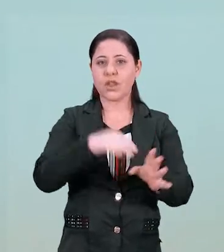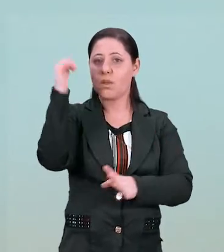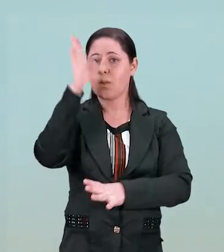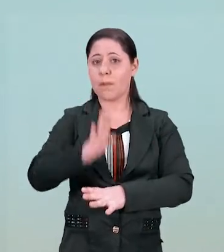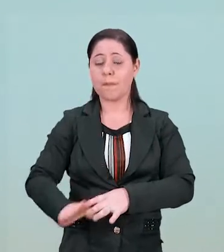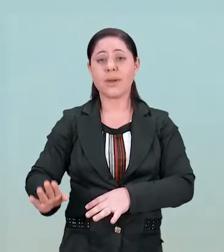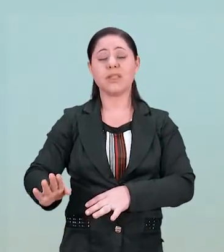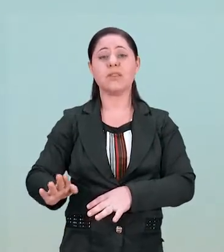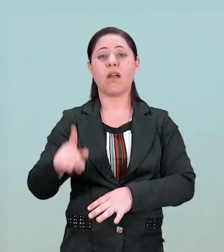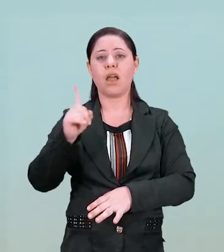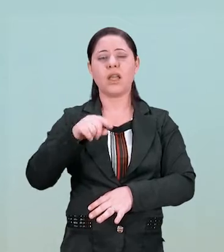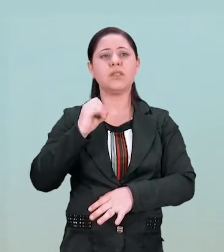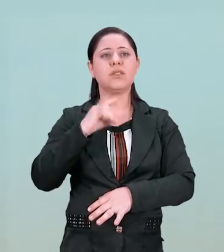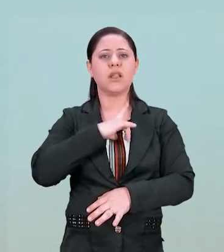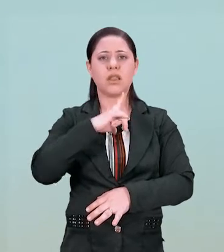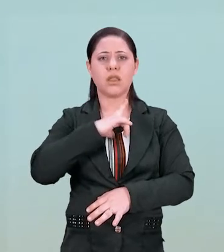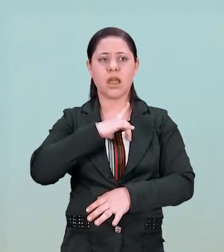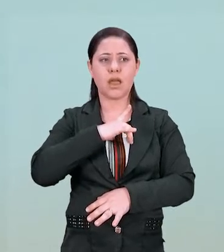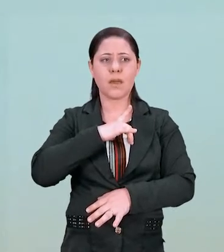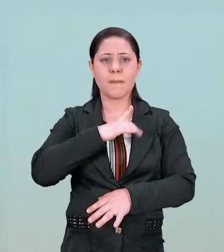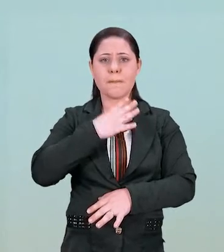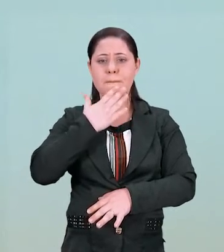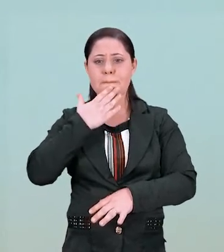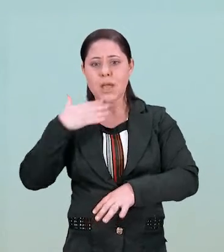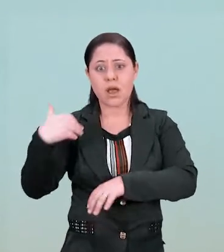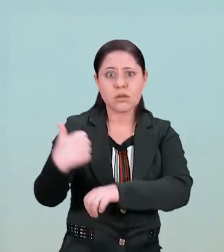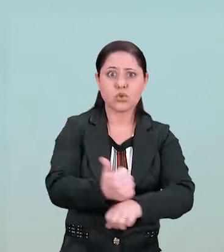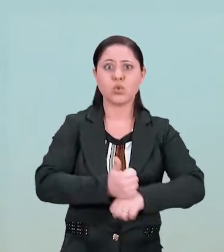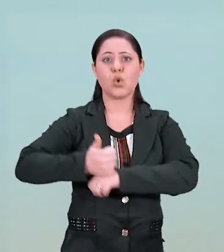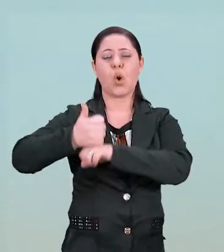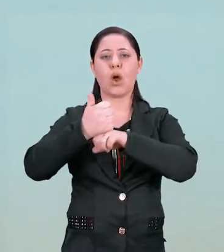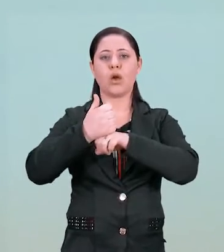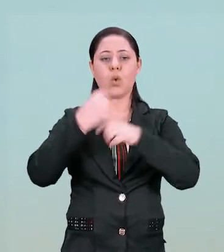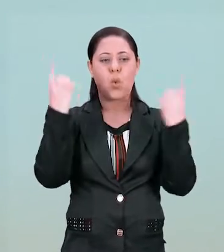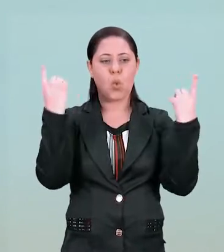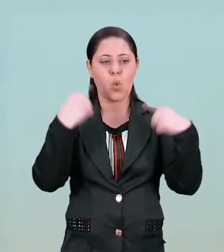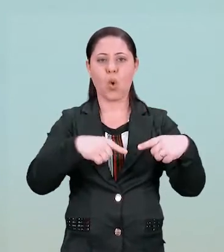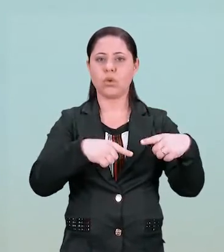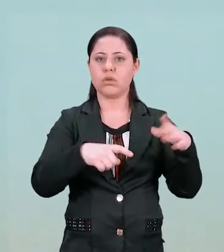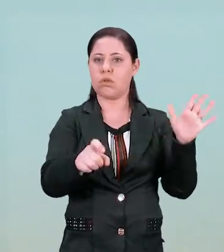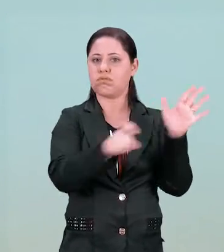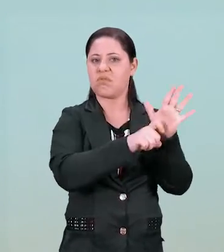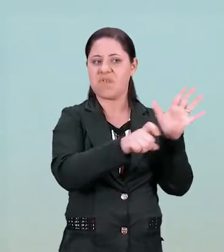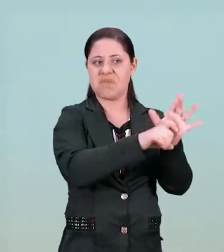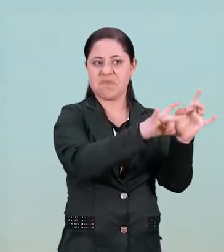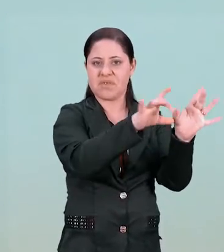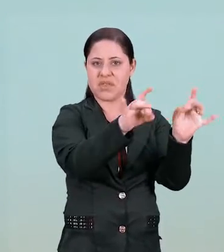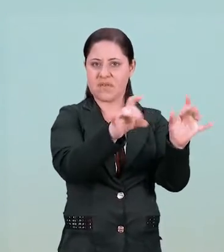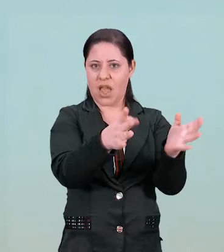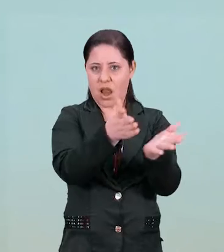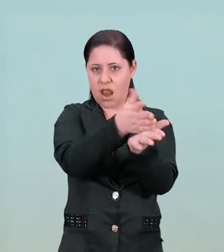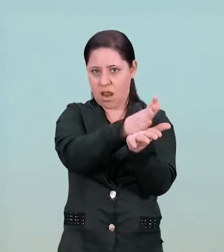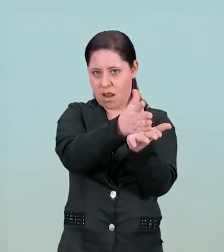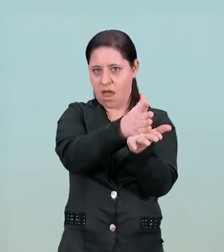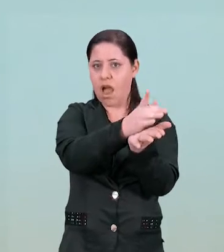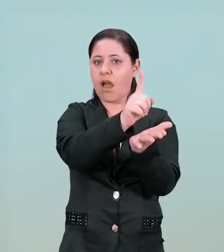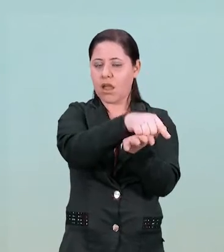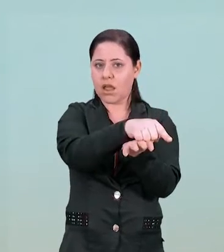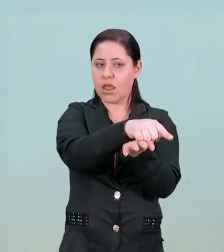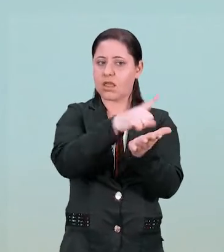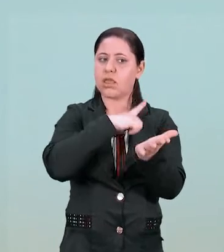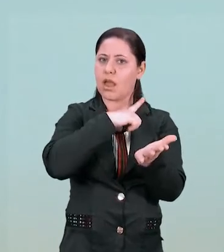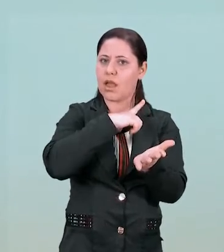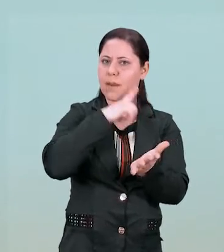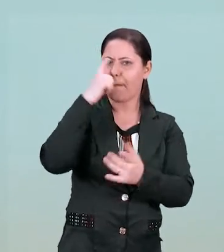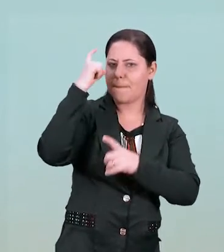temos a excelência no combate ao tráfico e os crimes transfronteiriços, Picarelli, nós temos uma preocupação muito grande com o